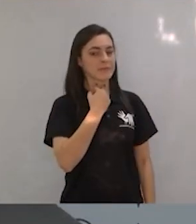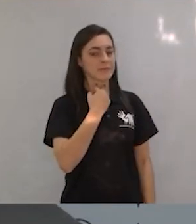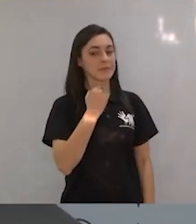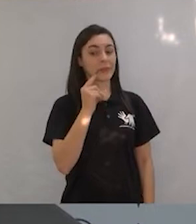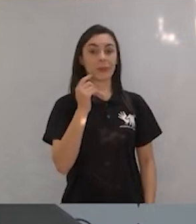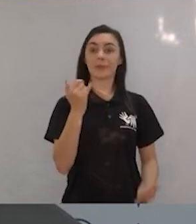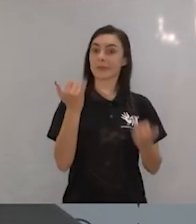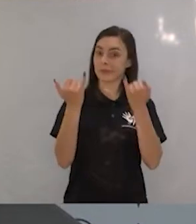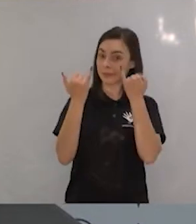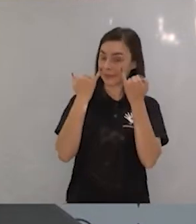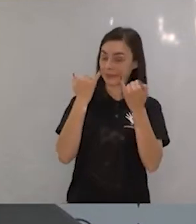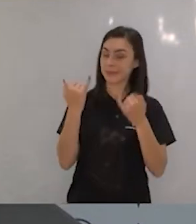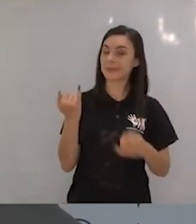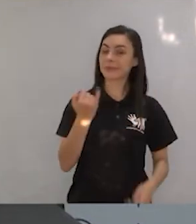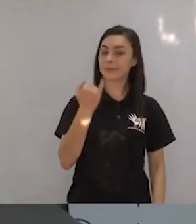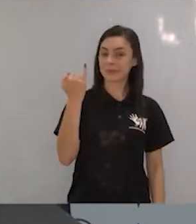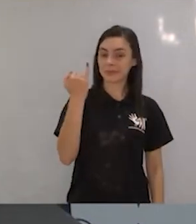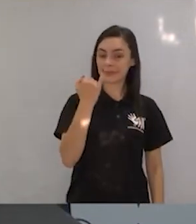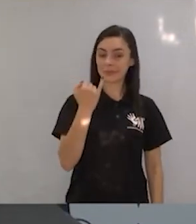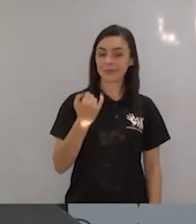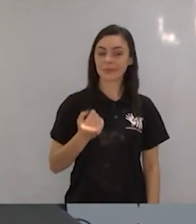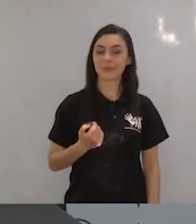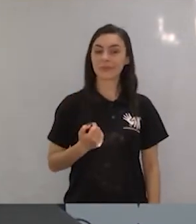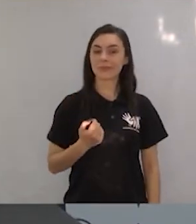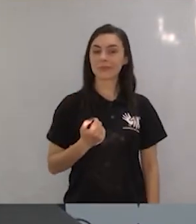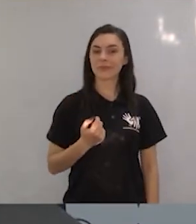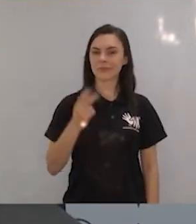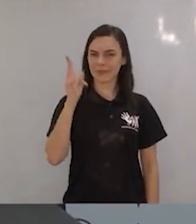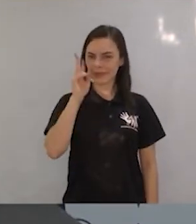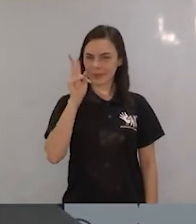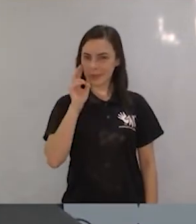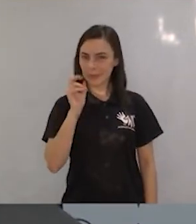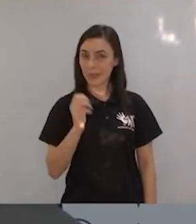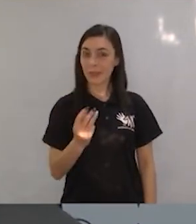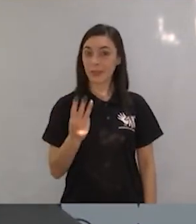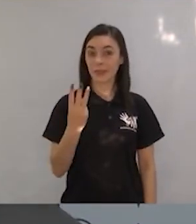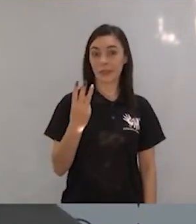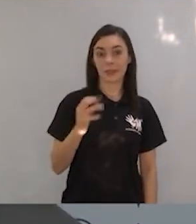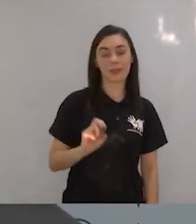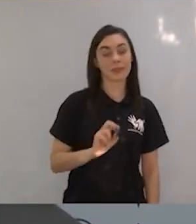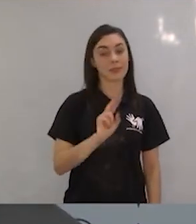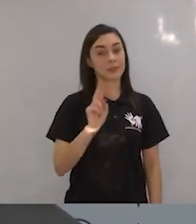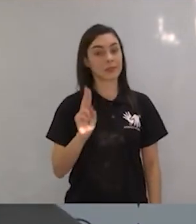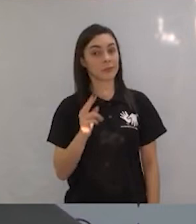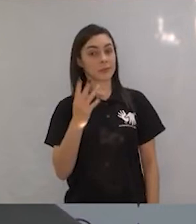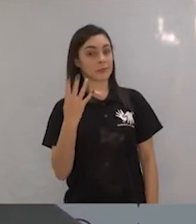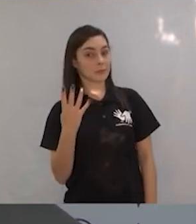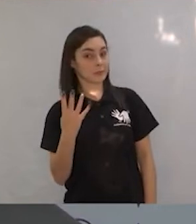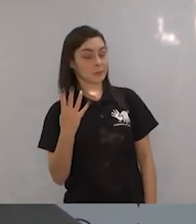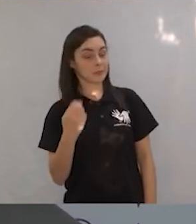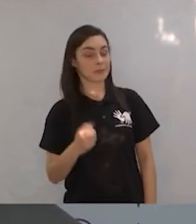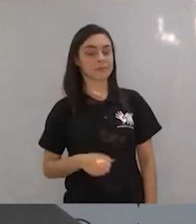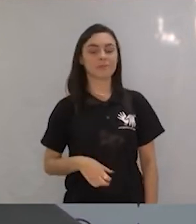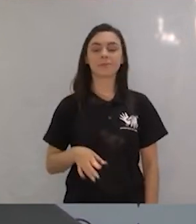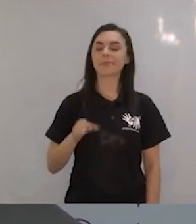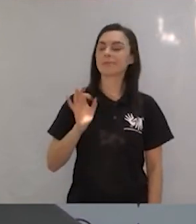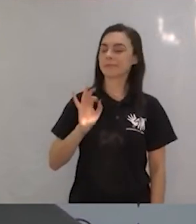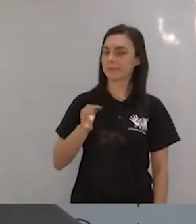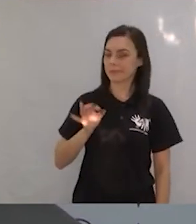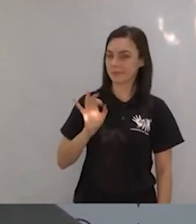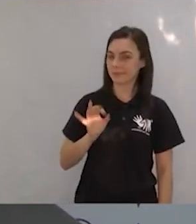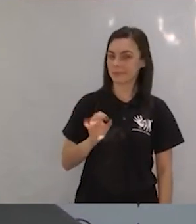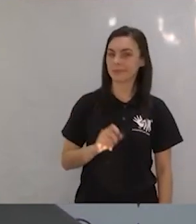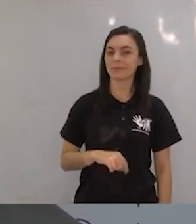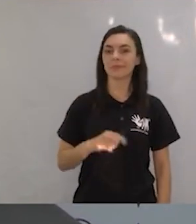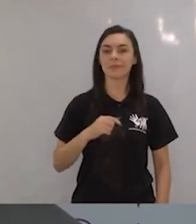viu? Informação importante pra quanto vocês que, aí. Quantos quadrinhos que eu falei lá no começo eram 3 ou 4 quadrinhos? Muito